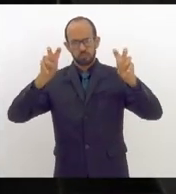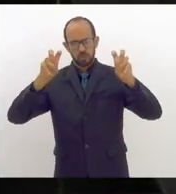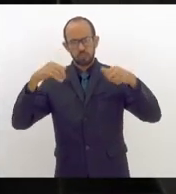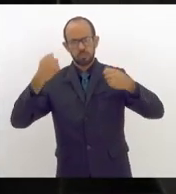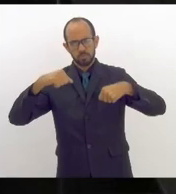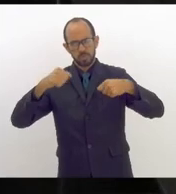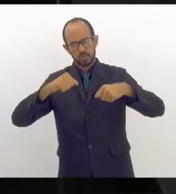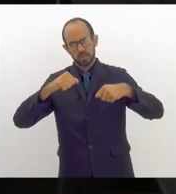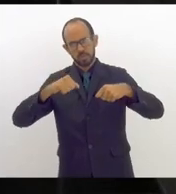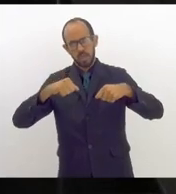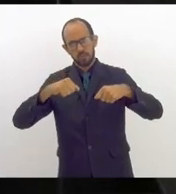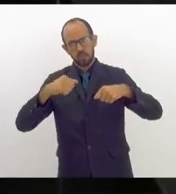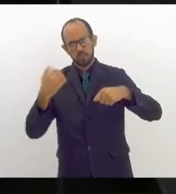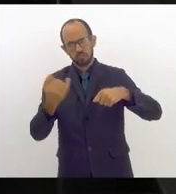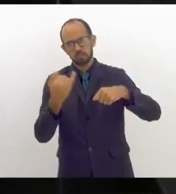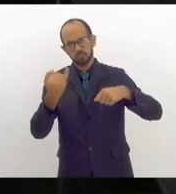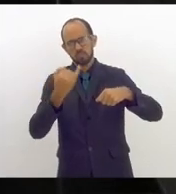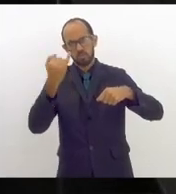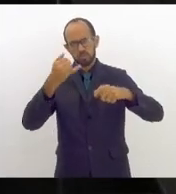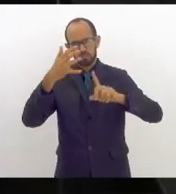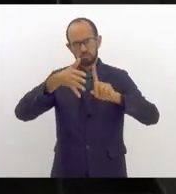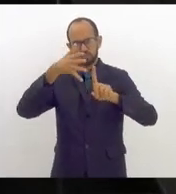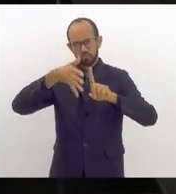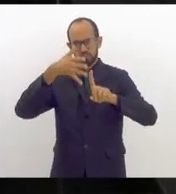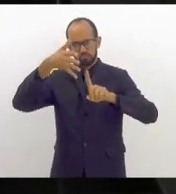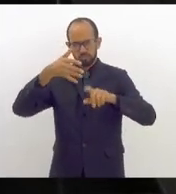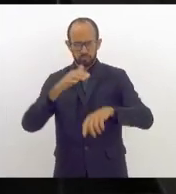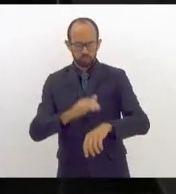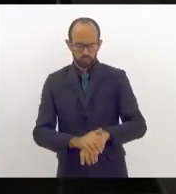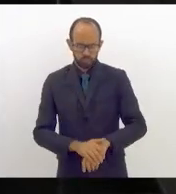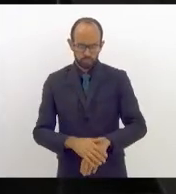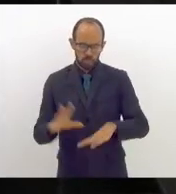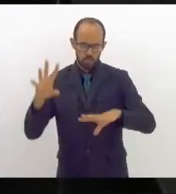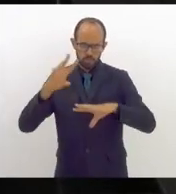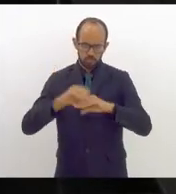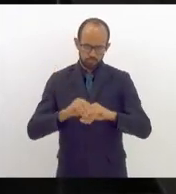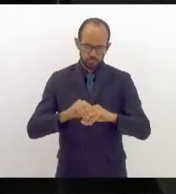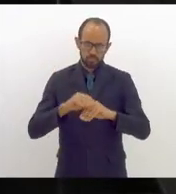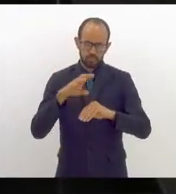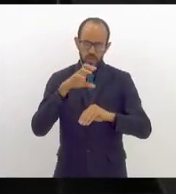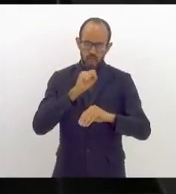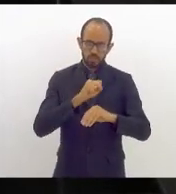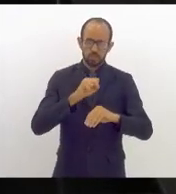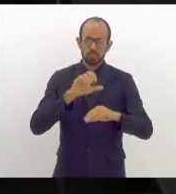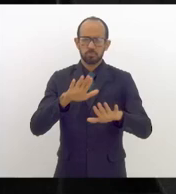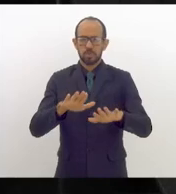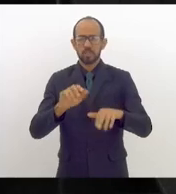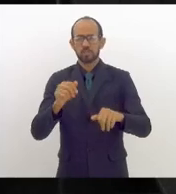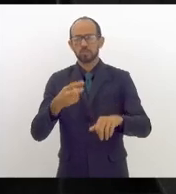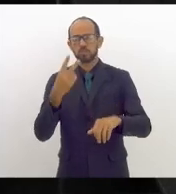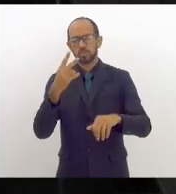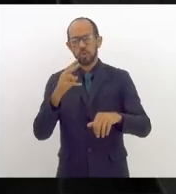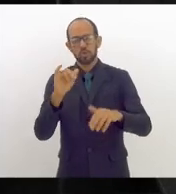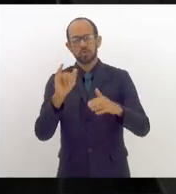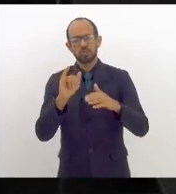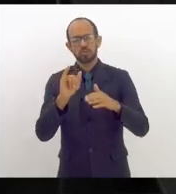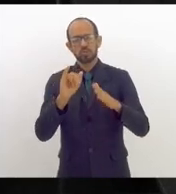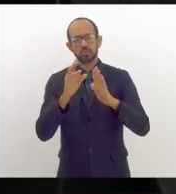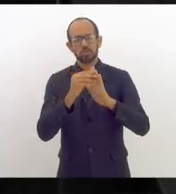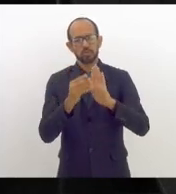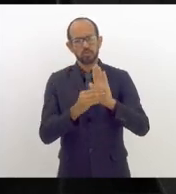uma certa solenidade por isso que eu decidi fazer a fala ainda que curta da Tribuna mas quero fazer dois registros importantes